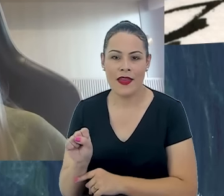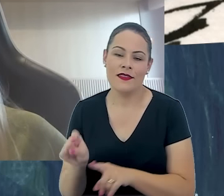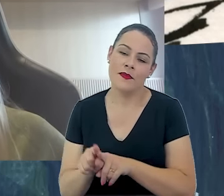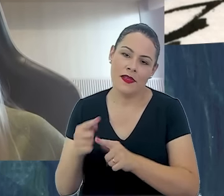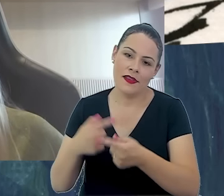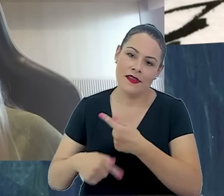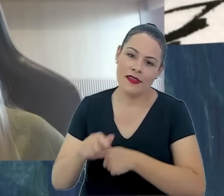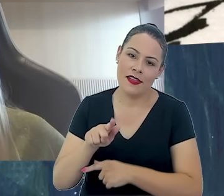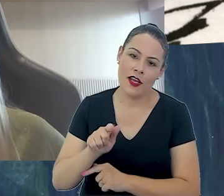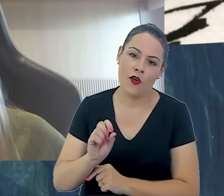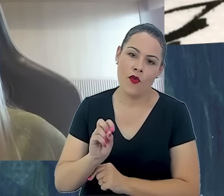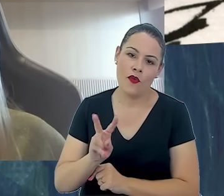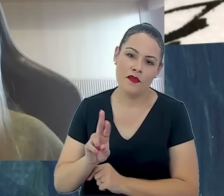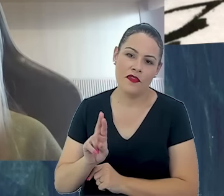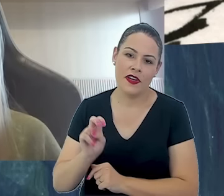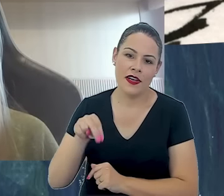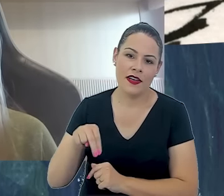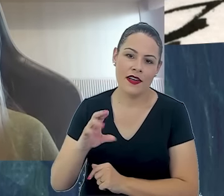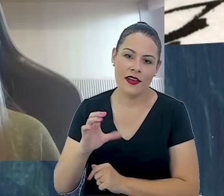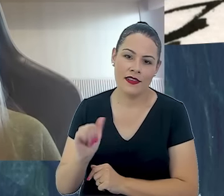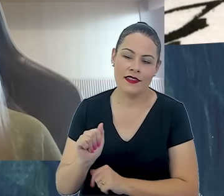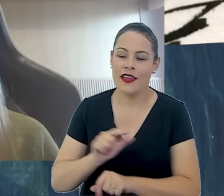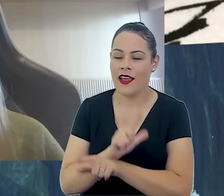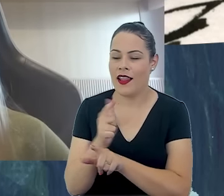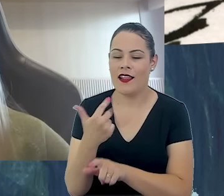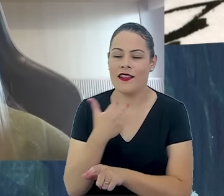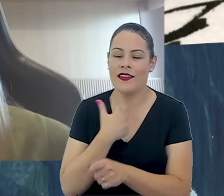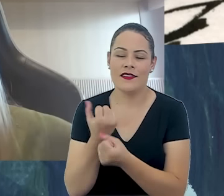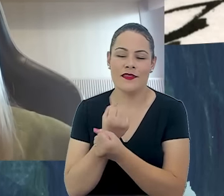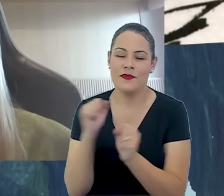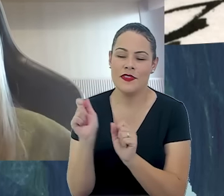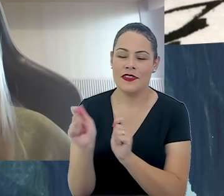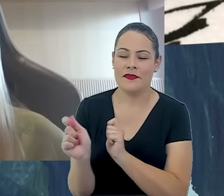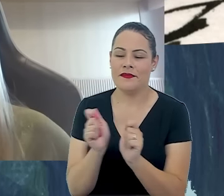e da governança, né? Que obviamente para nós é inegociável.